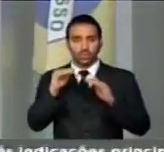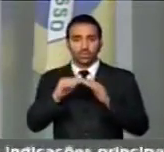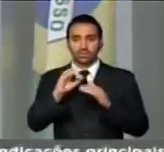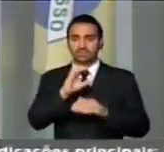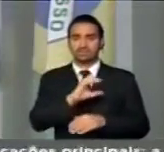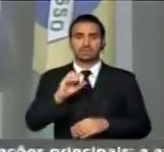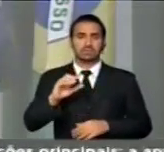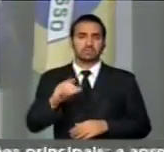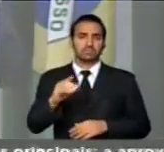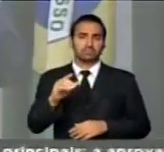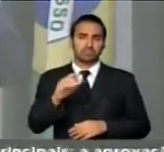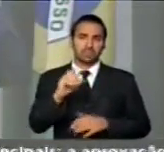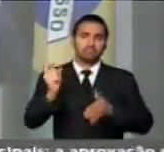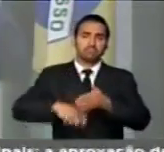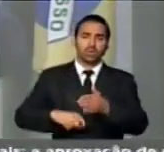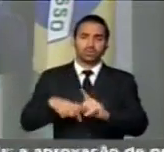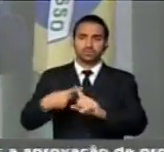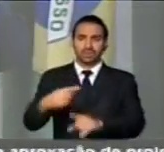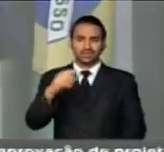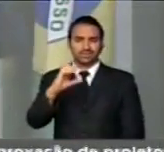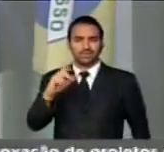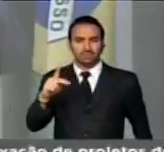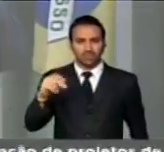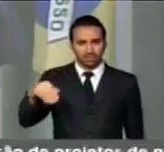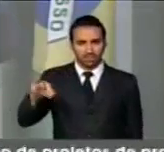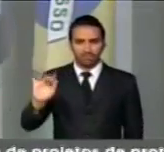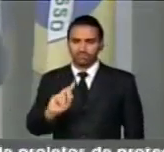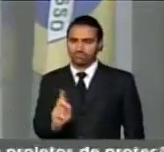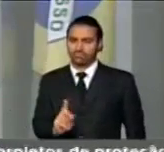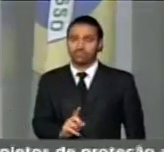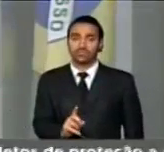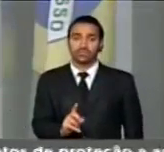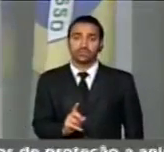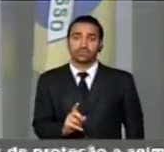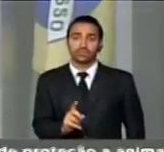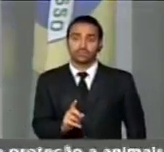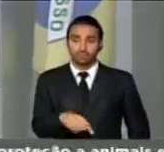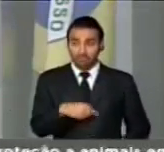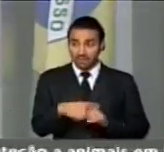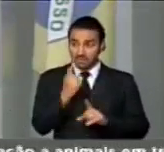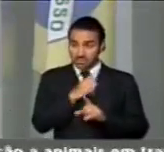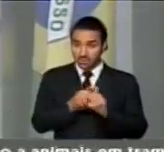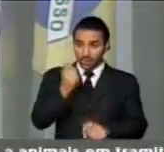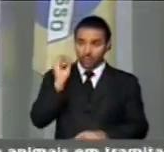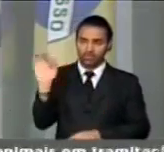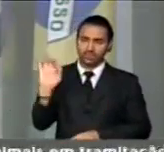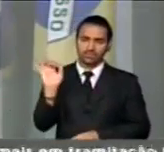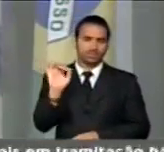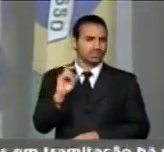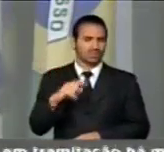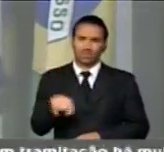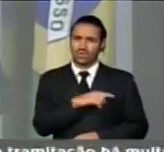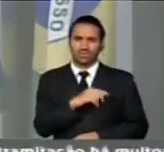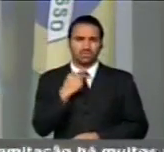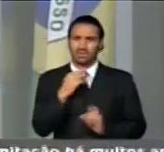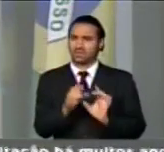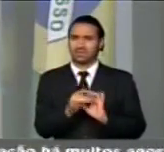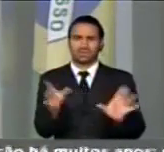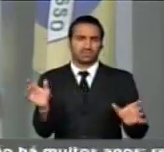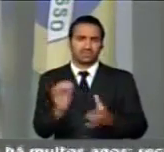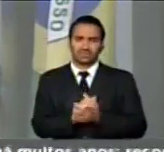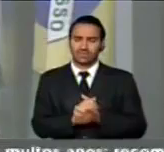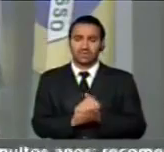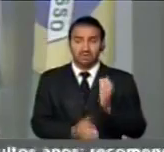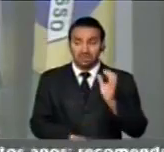CPMF como uma provável, uma possível receita, porque nós não vamos permitir que